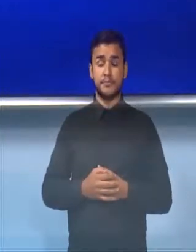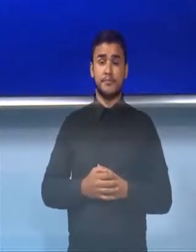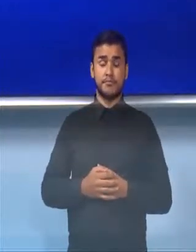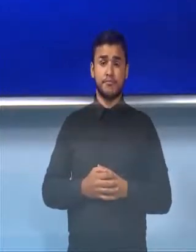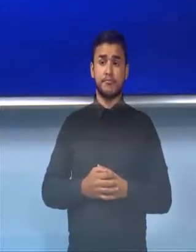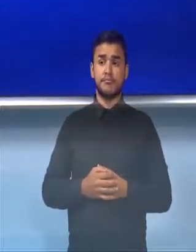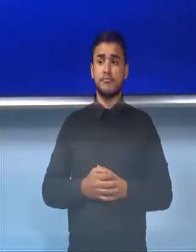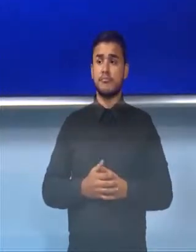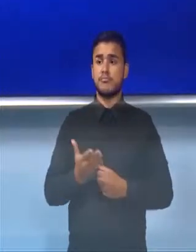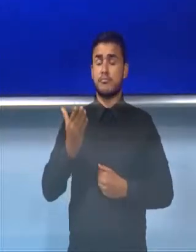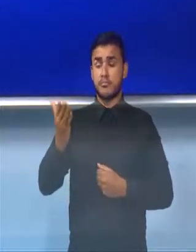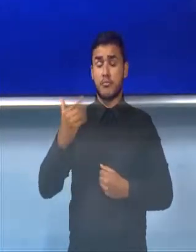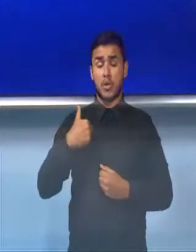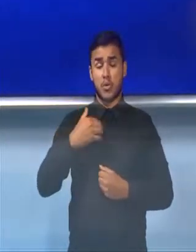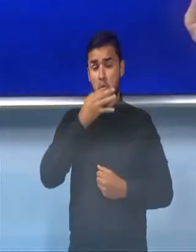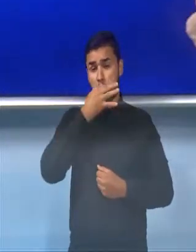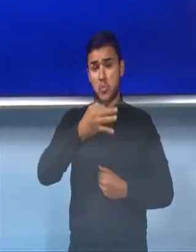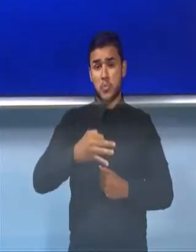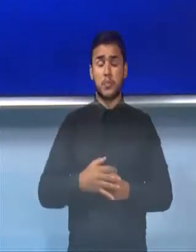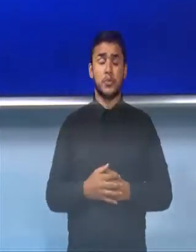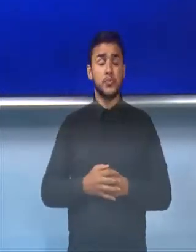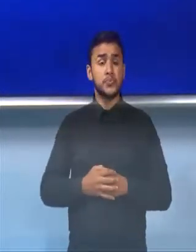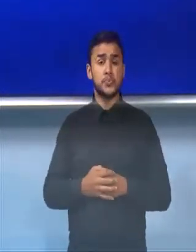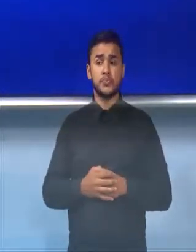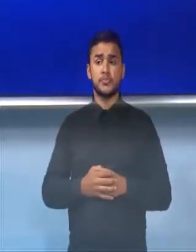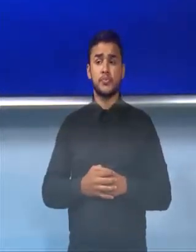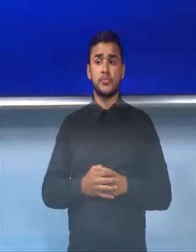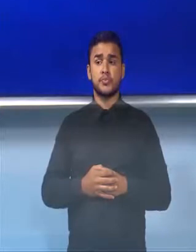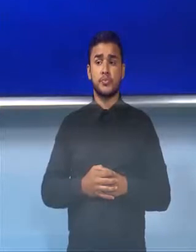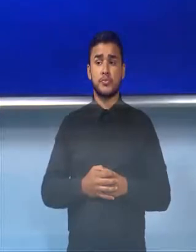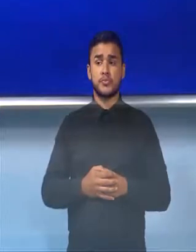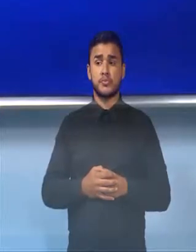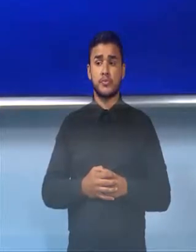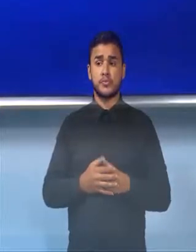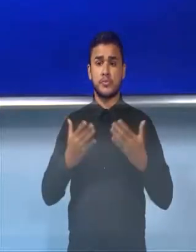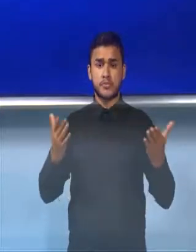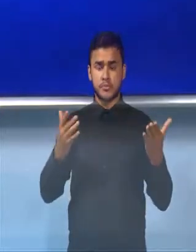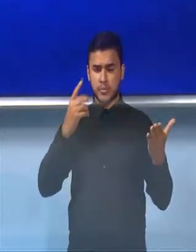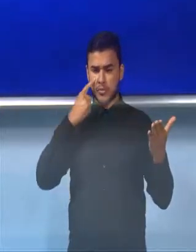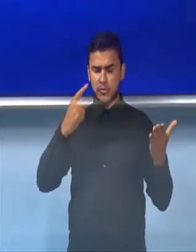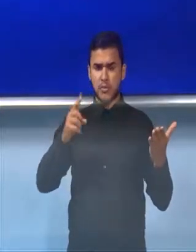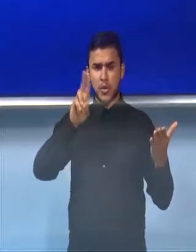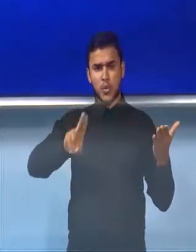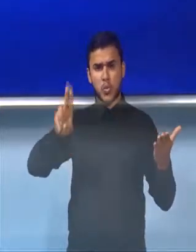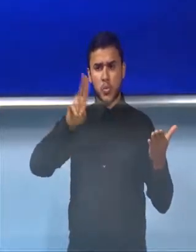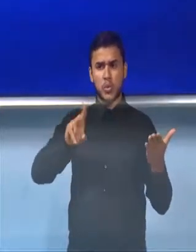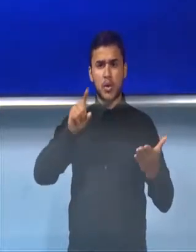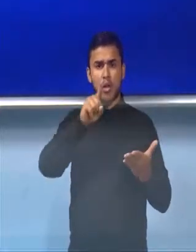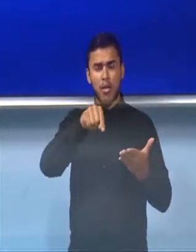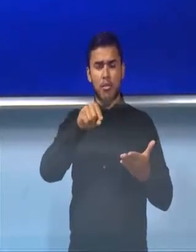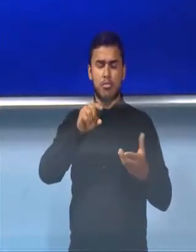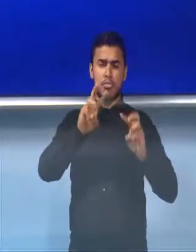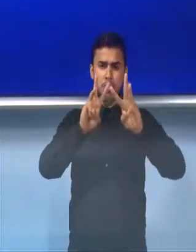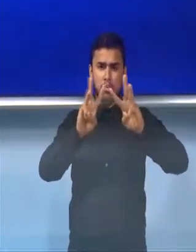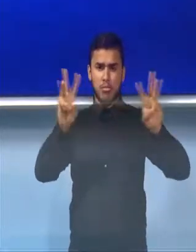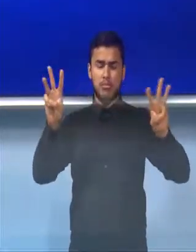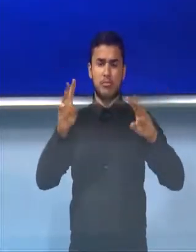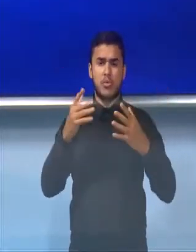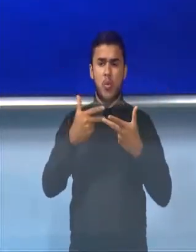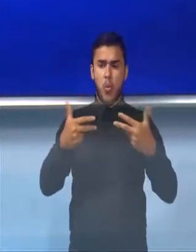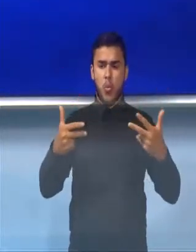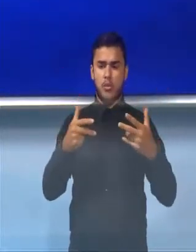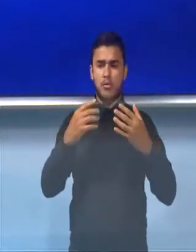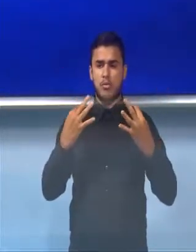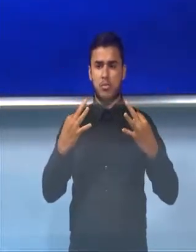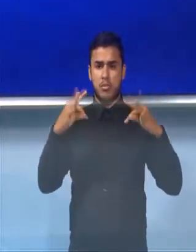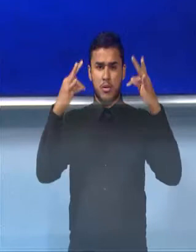fenomenal. Mas eu não vejo, aí eu quero entrar, de que o uso não está sendo ainda na perspectiva